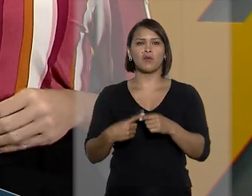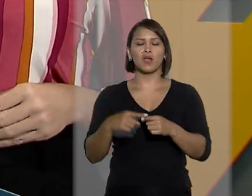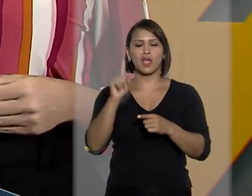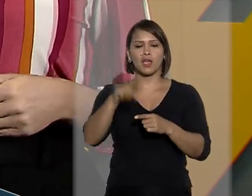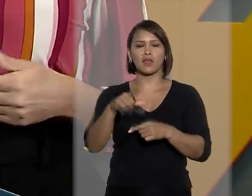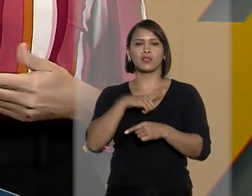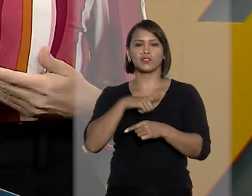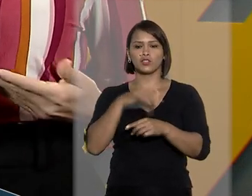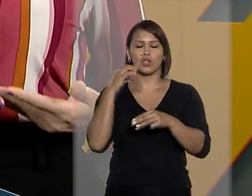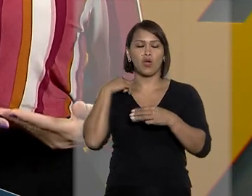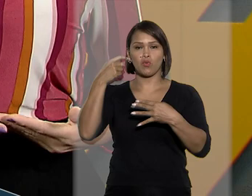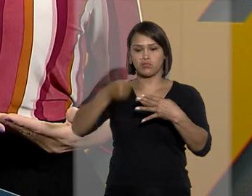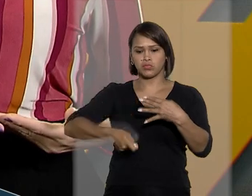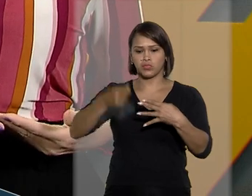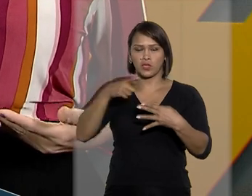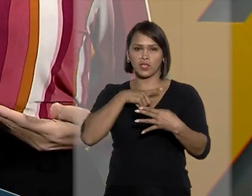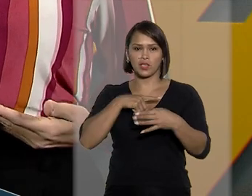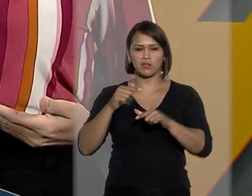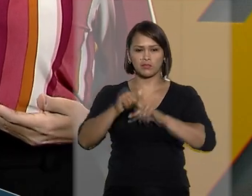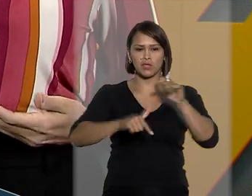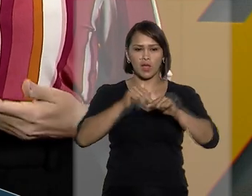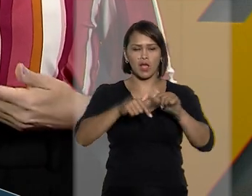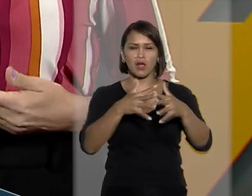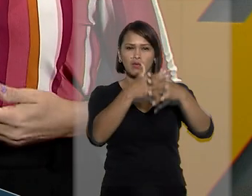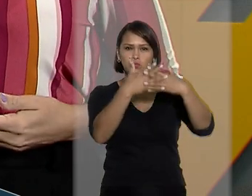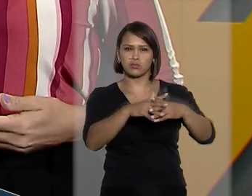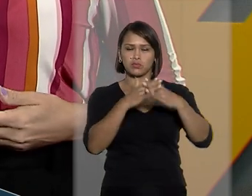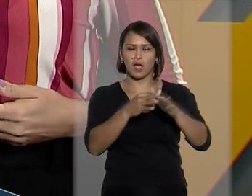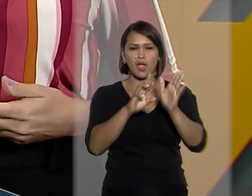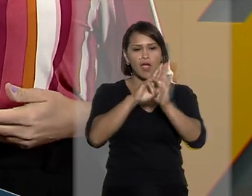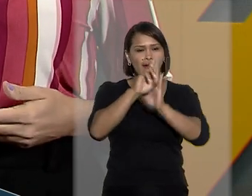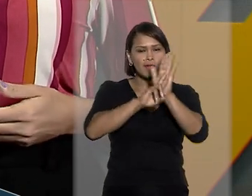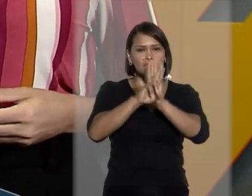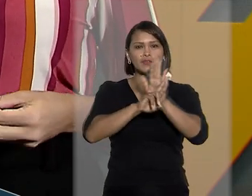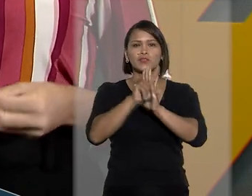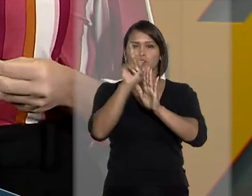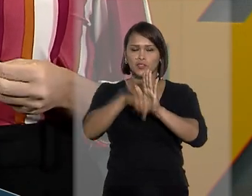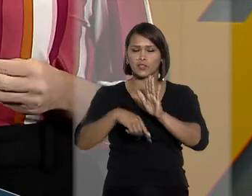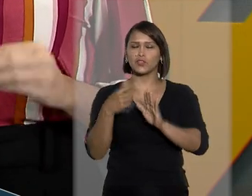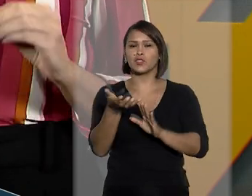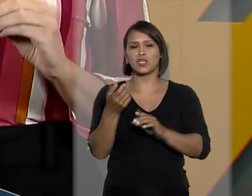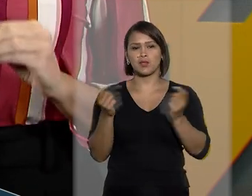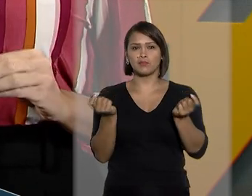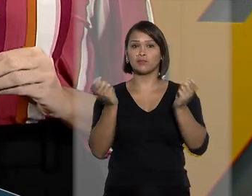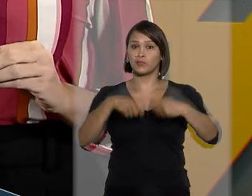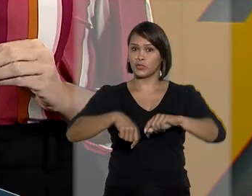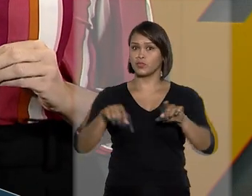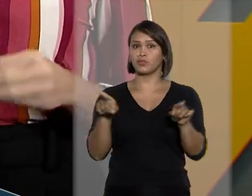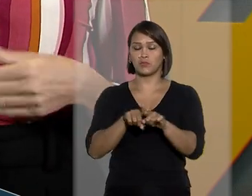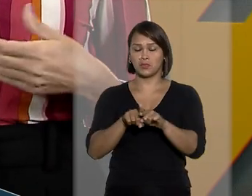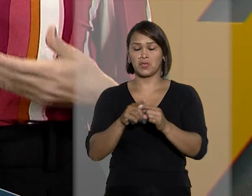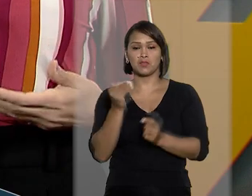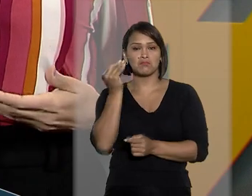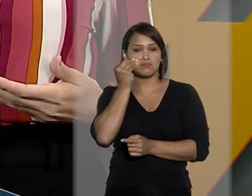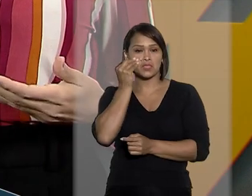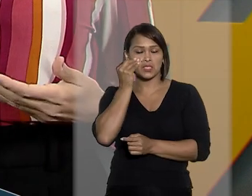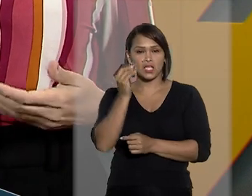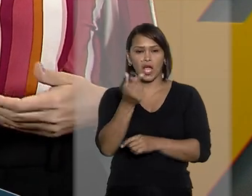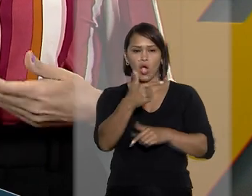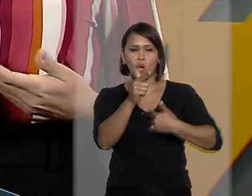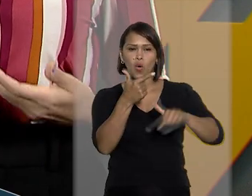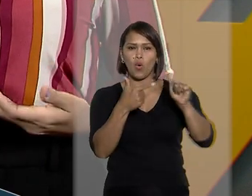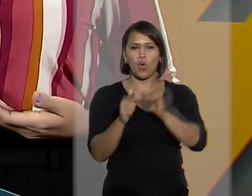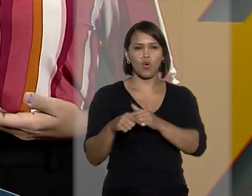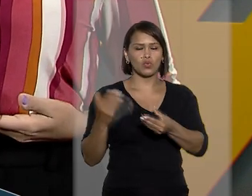de indícios de que os juízes teriam atuado para atrapalhar as investigações e que seria possível que eles tentassem